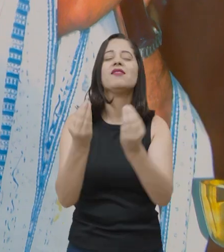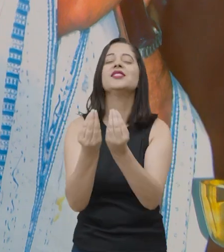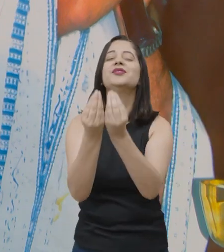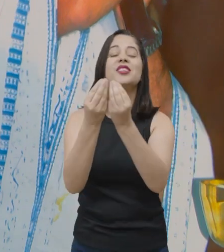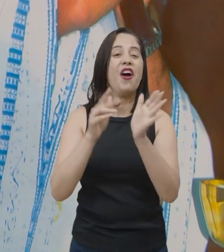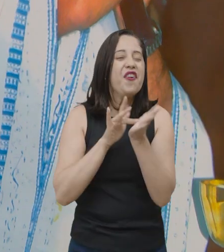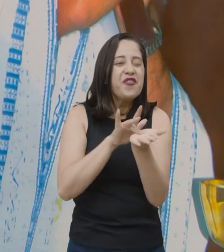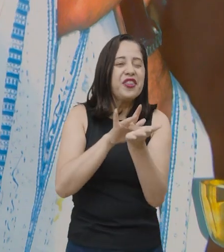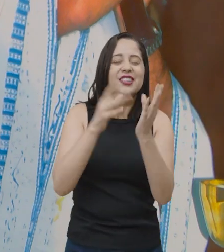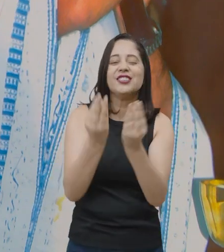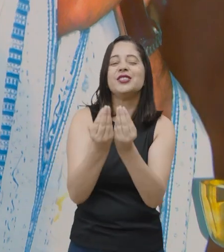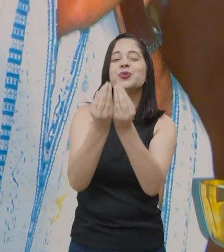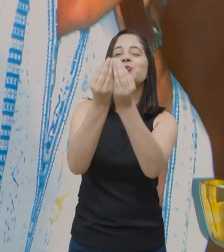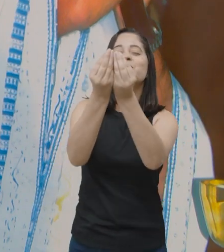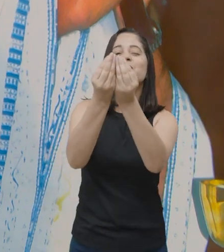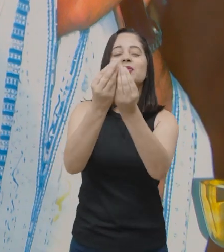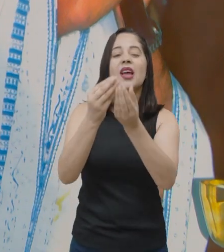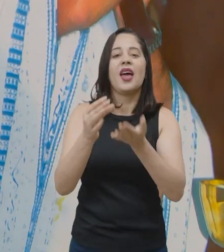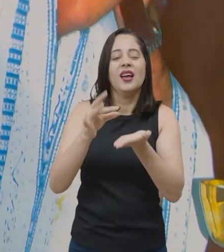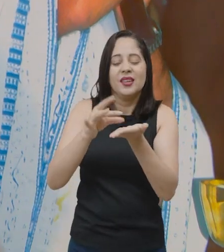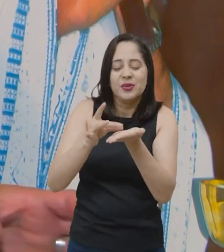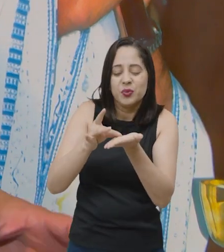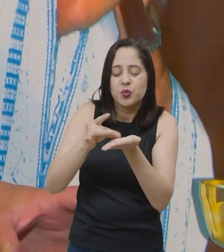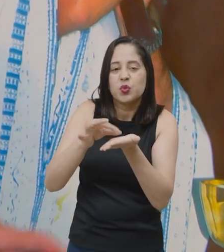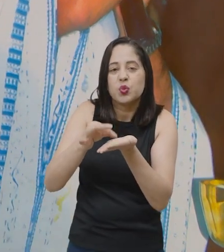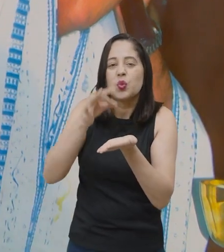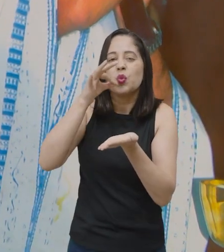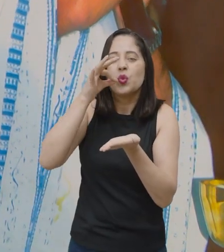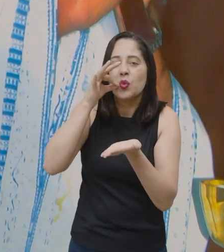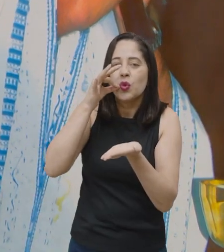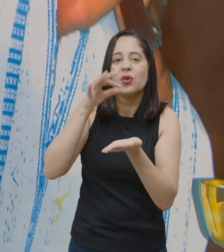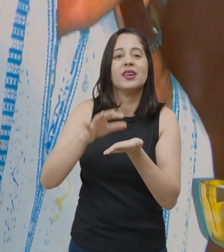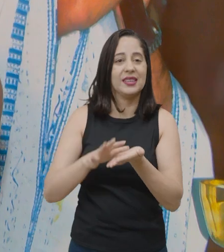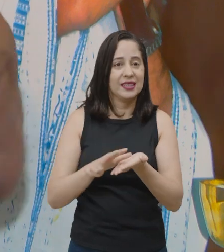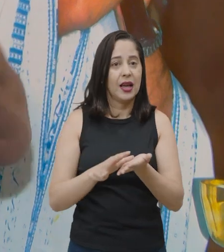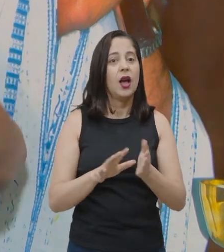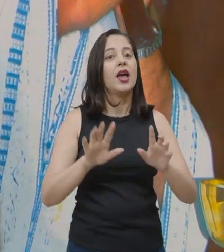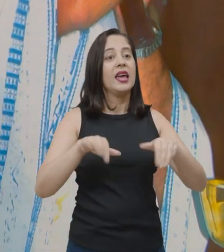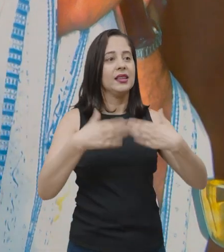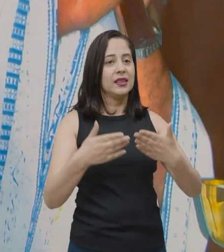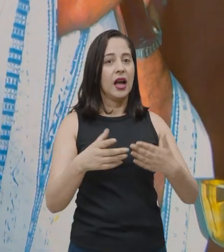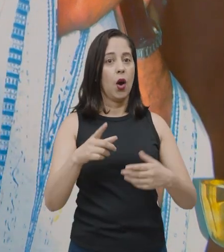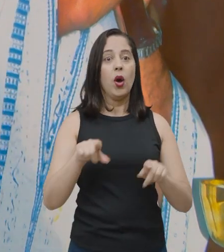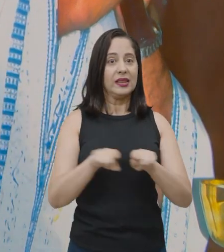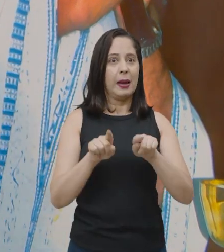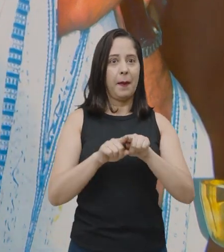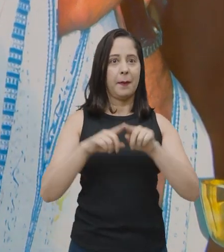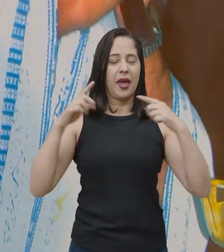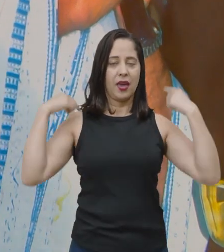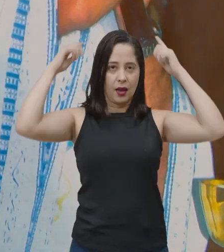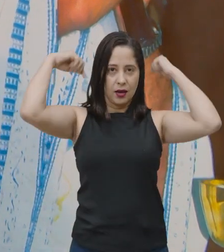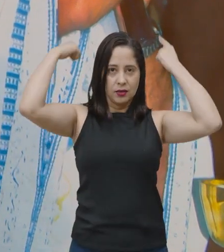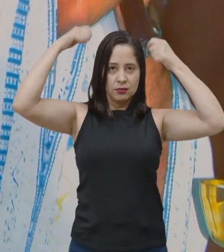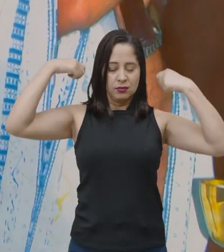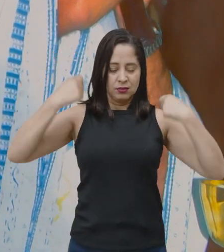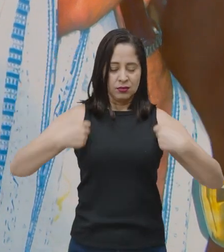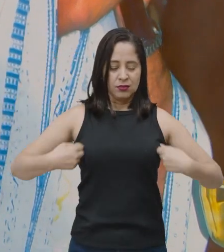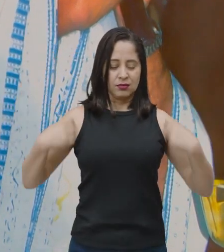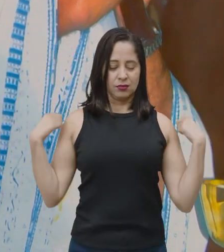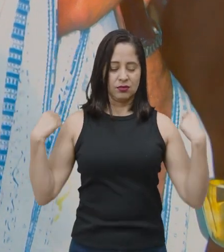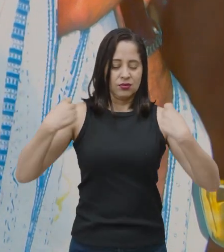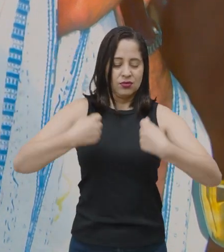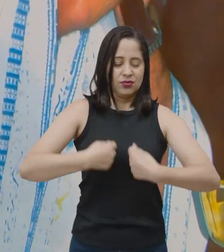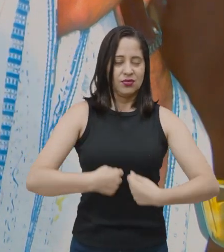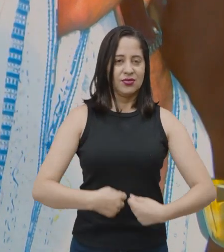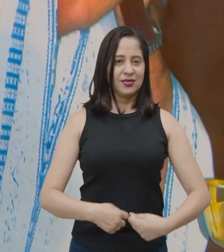pãozinho como hóstia, né, fazia suquinho, então brincava realmente de missa, pegava lençol, colocava nas costas e fazia